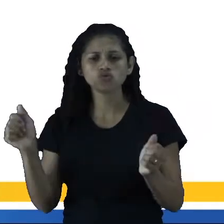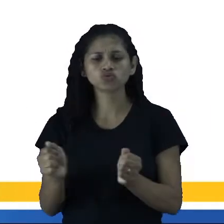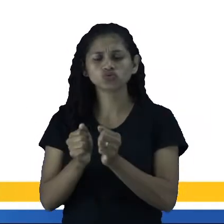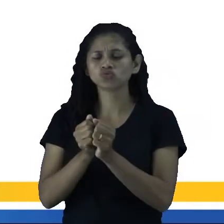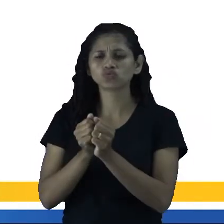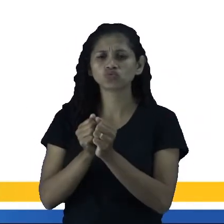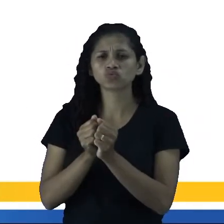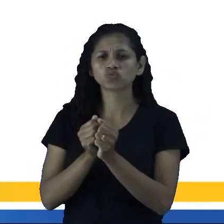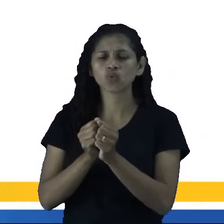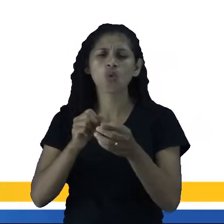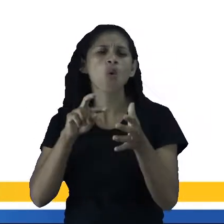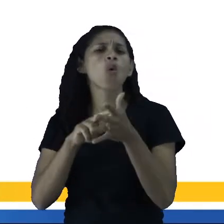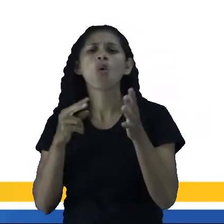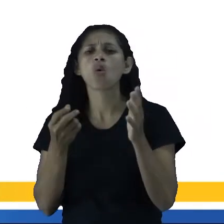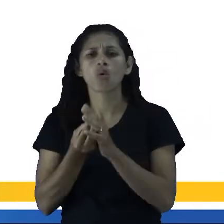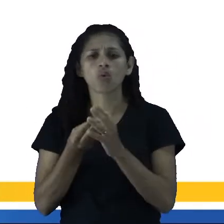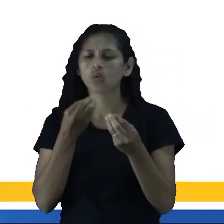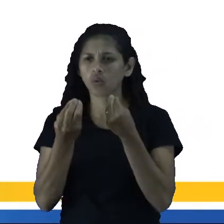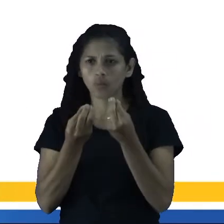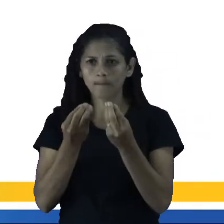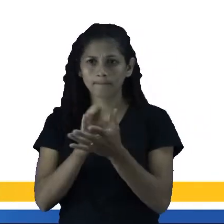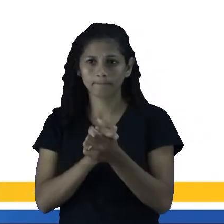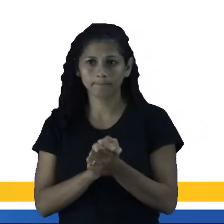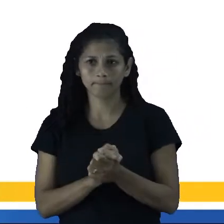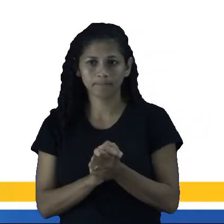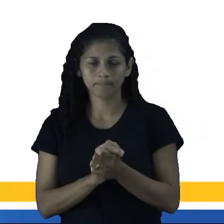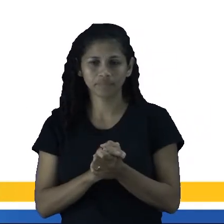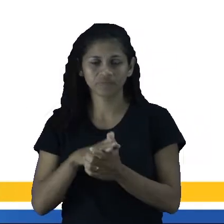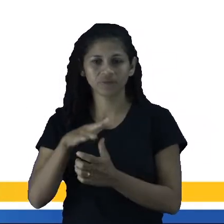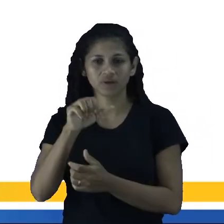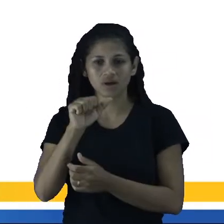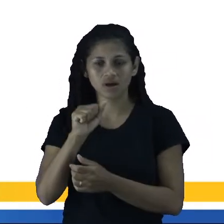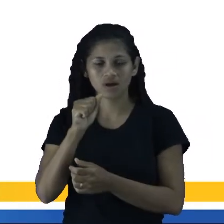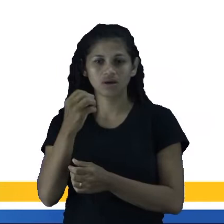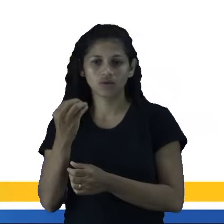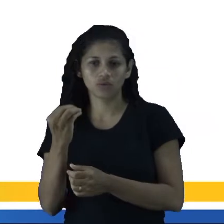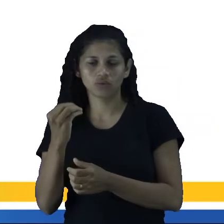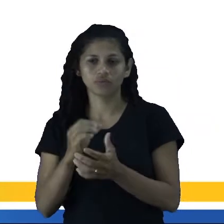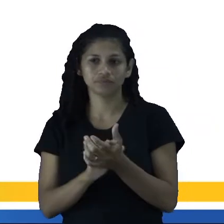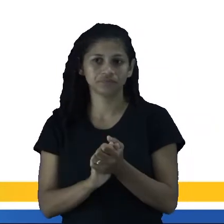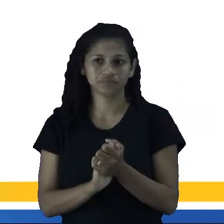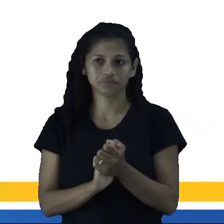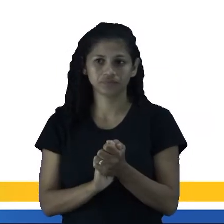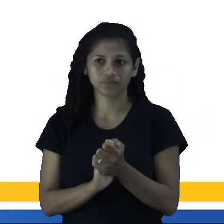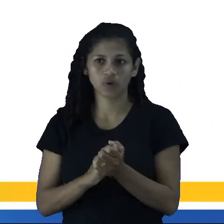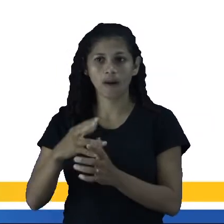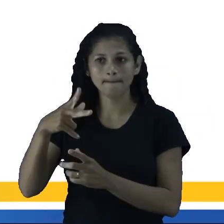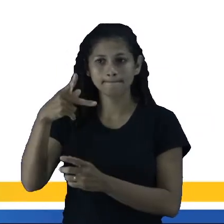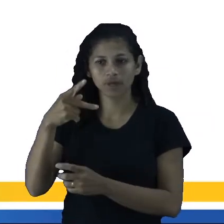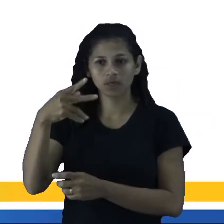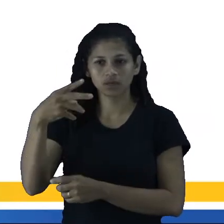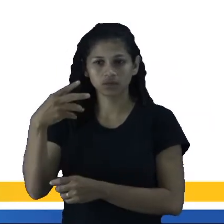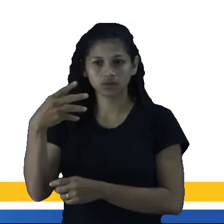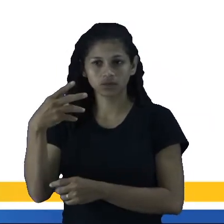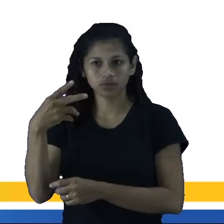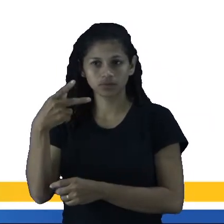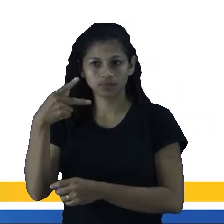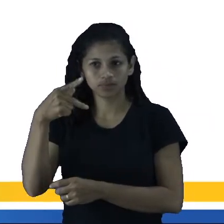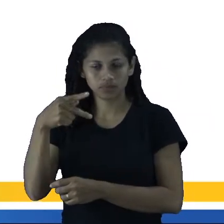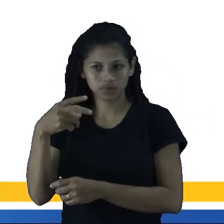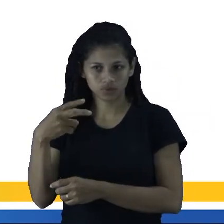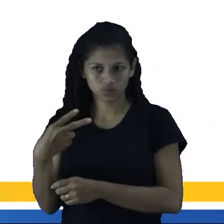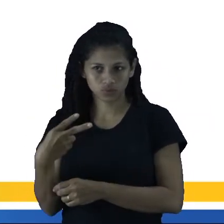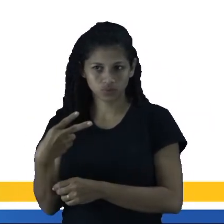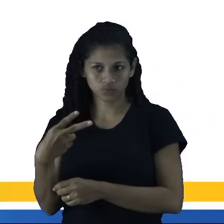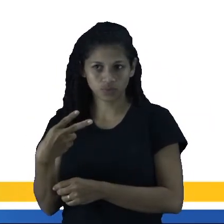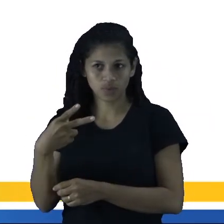maneira? Pode ser A e O ou pode ser O e A. Elas permutam entre si. Então aqui é P2. Logo eu vou